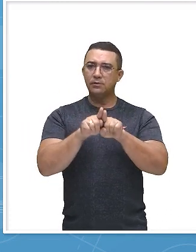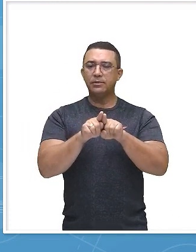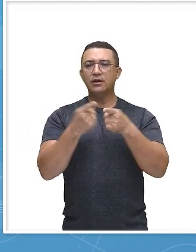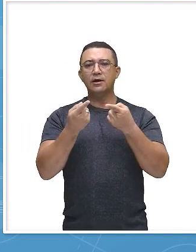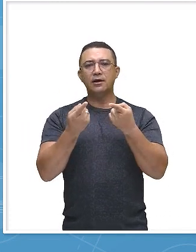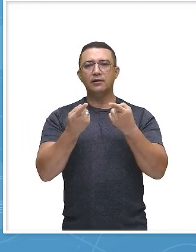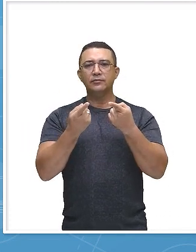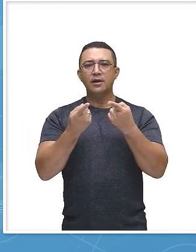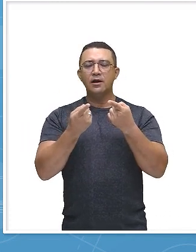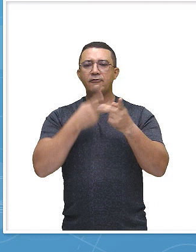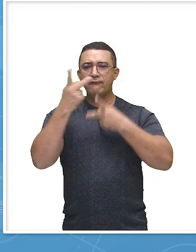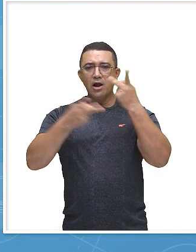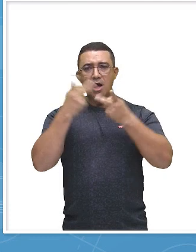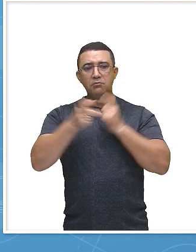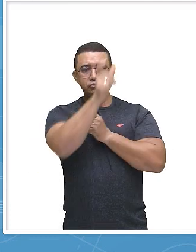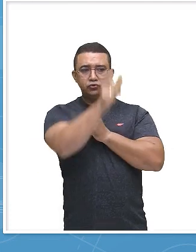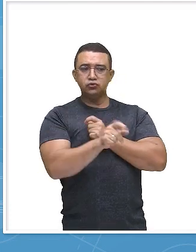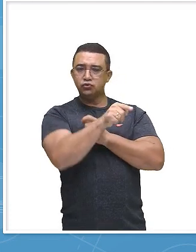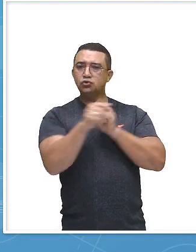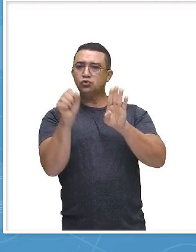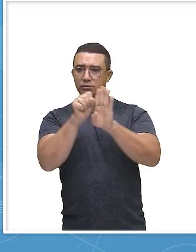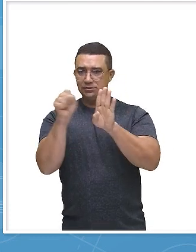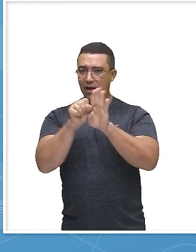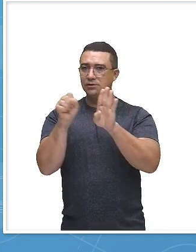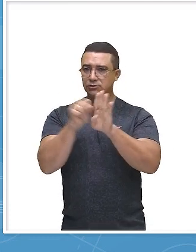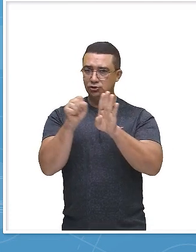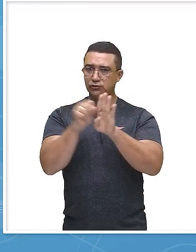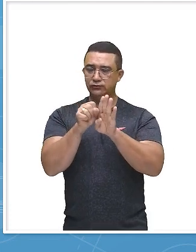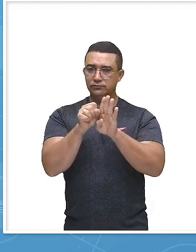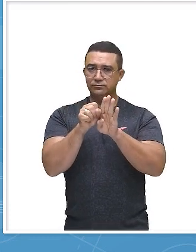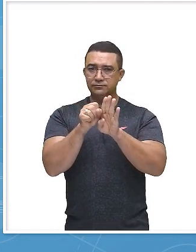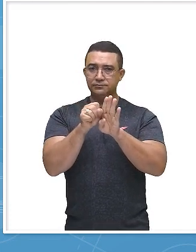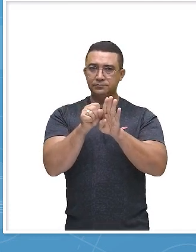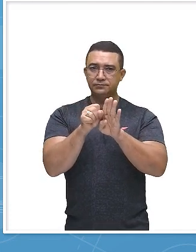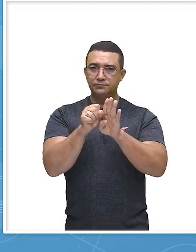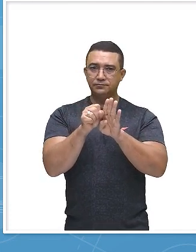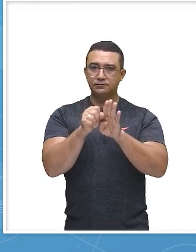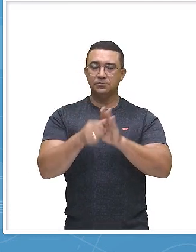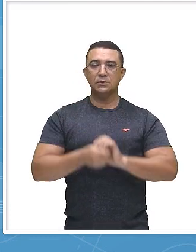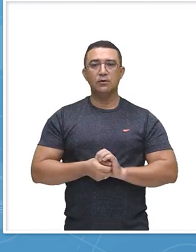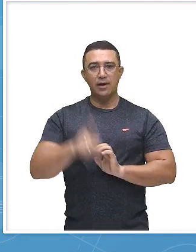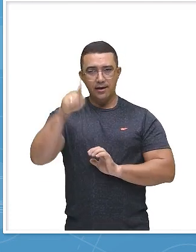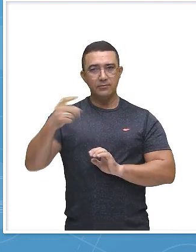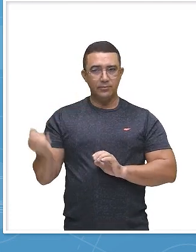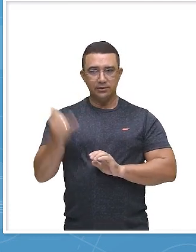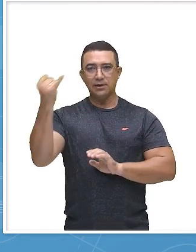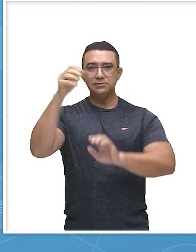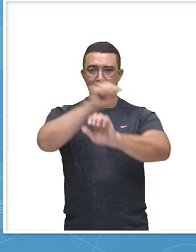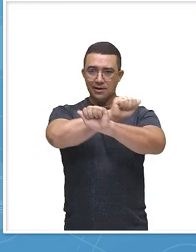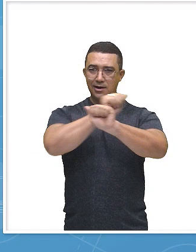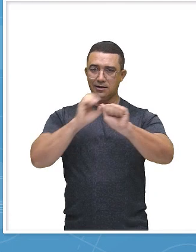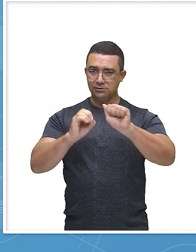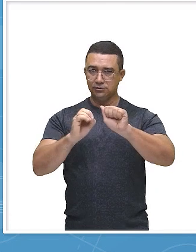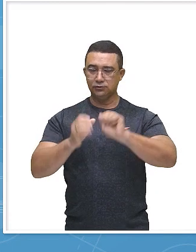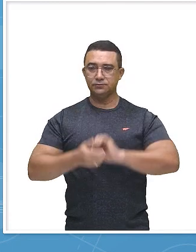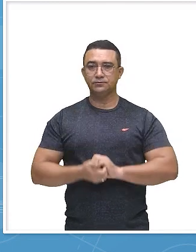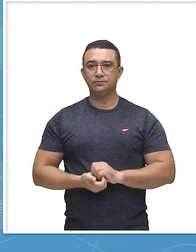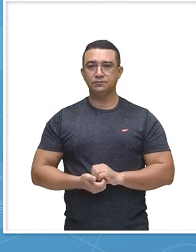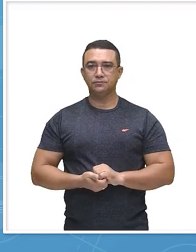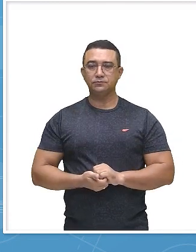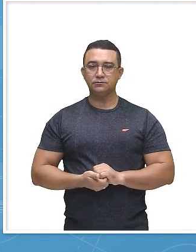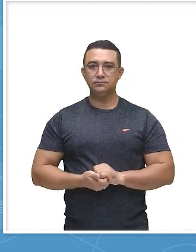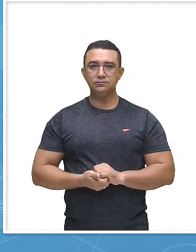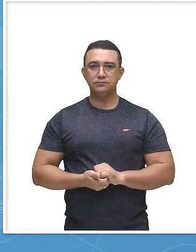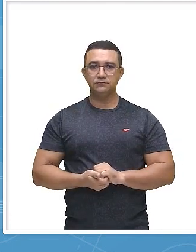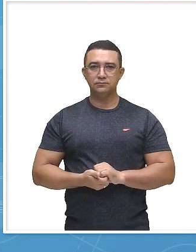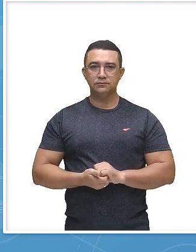das funções mais especiais, mais prementes do artigo. Ou seja, ele